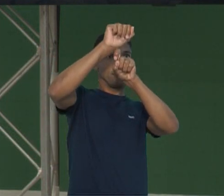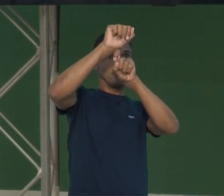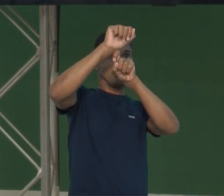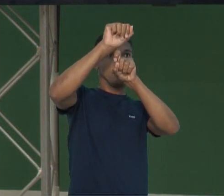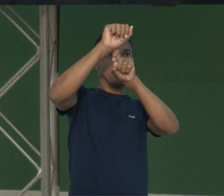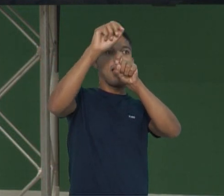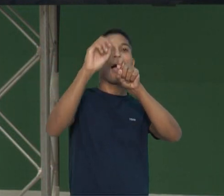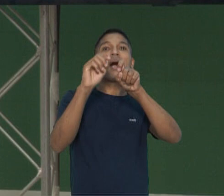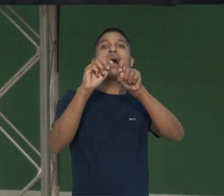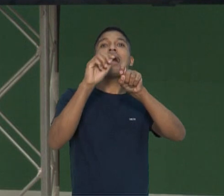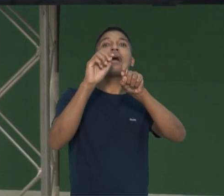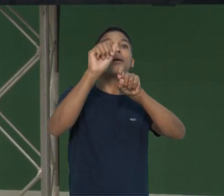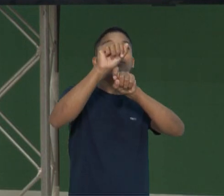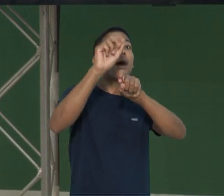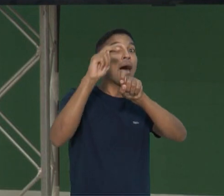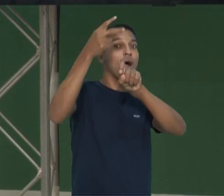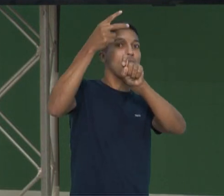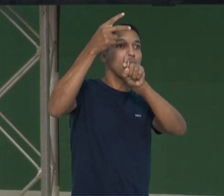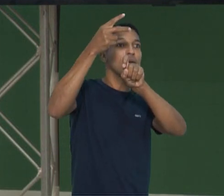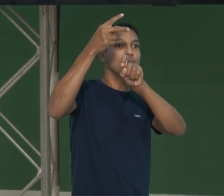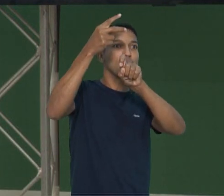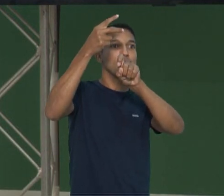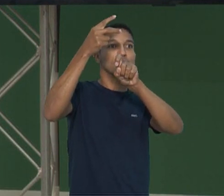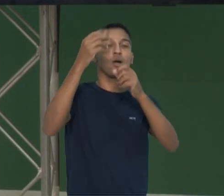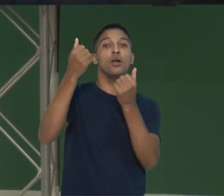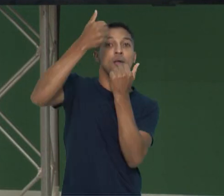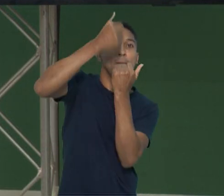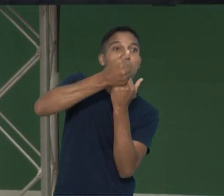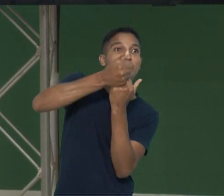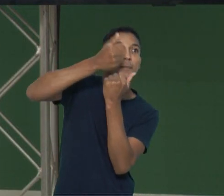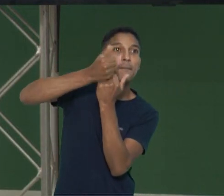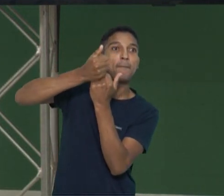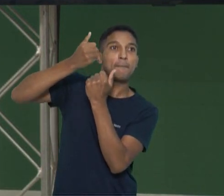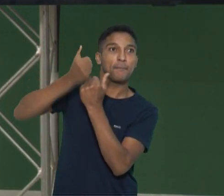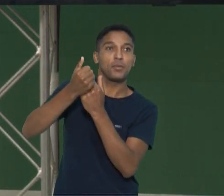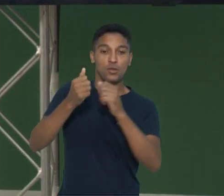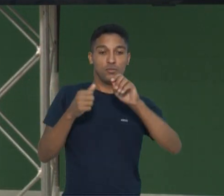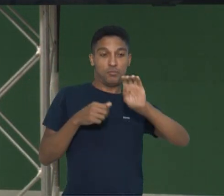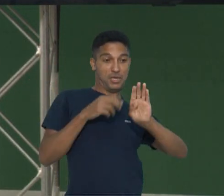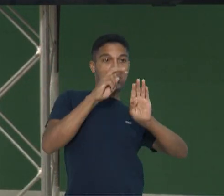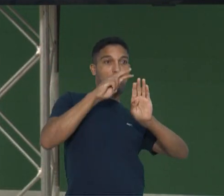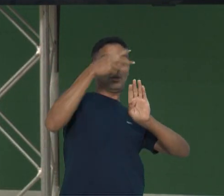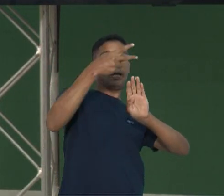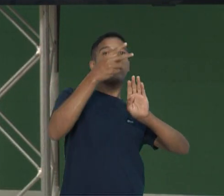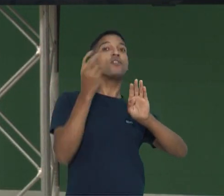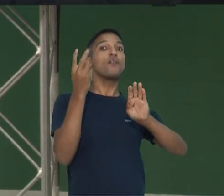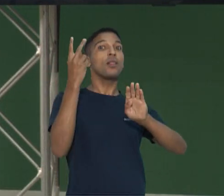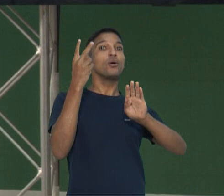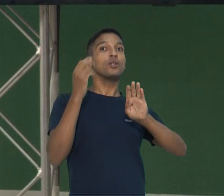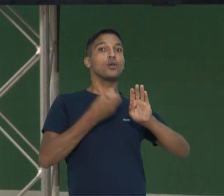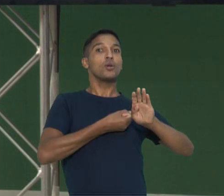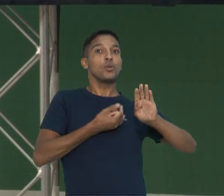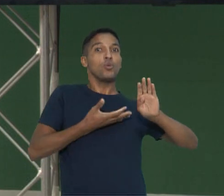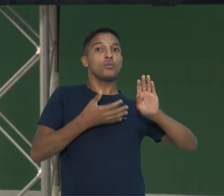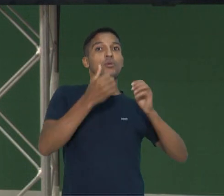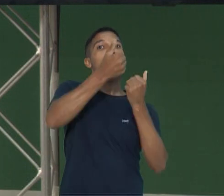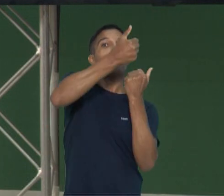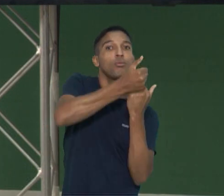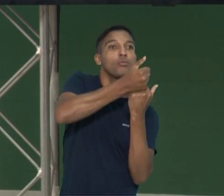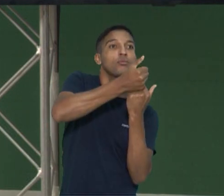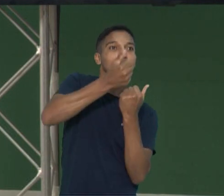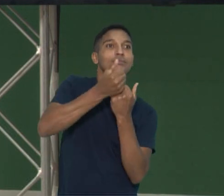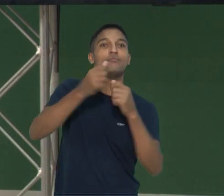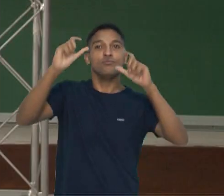vou substituir os valores de A ao quadrado e de B ao quadrado. Assim, eu consigo escrever corretamente a equação